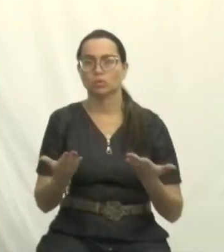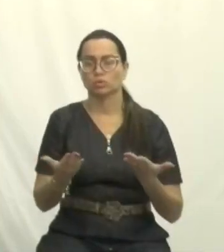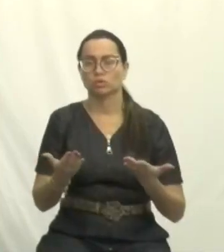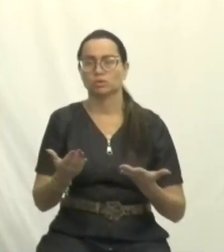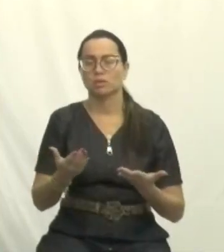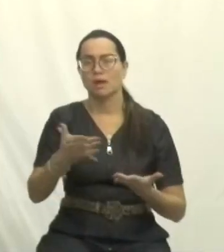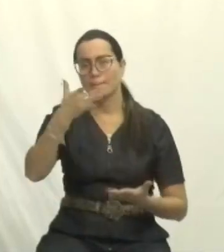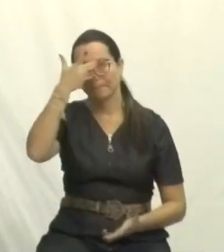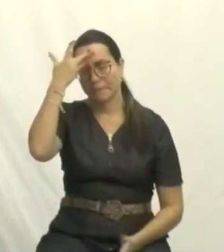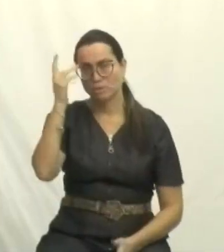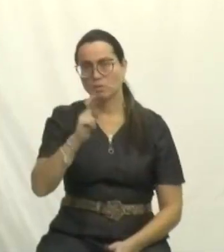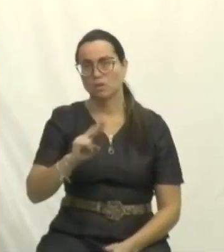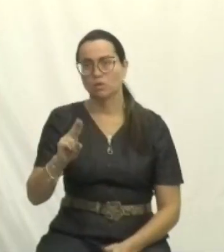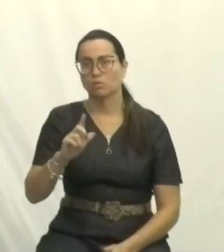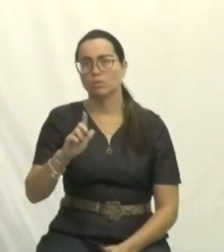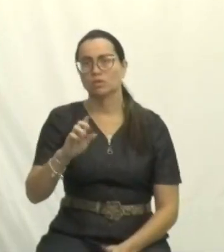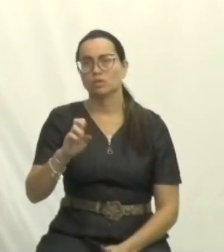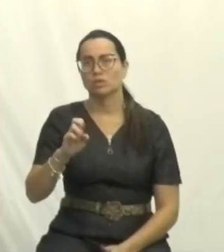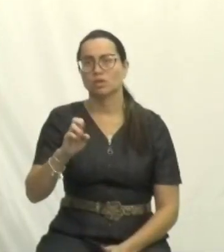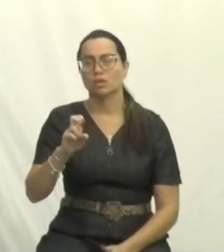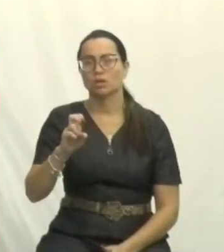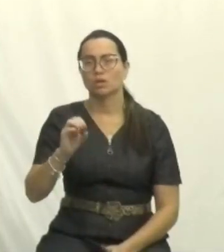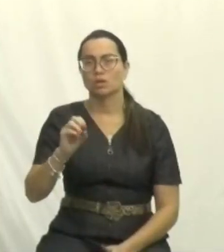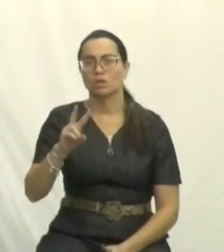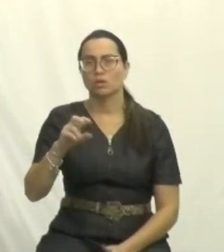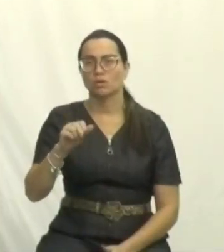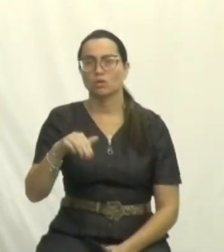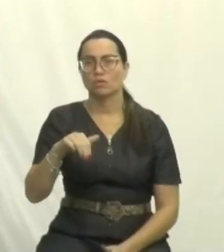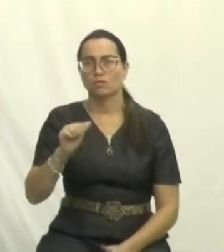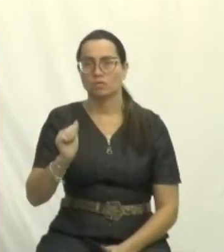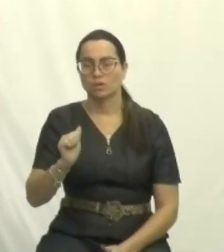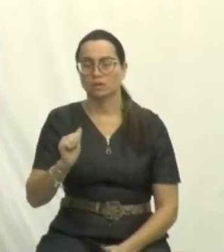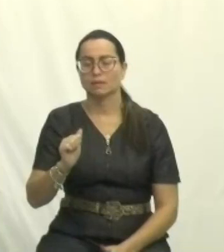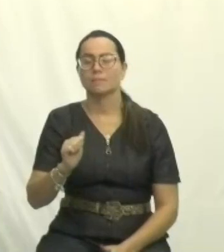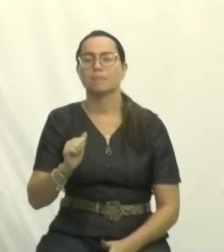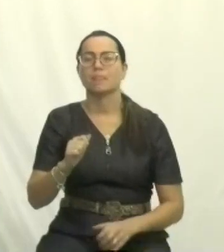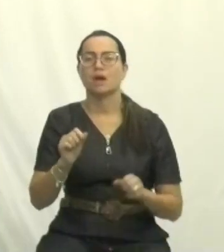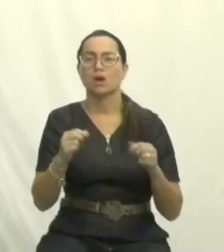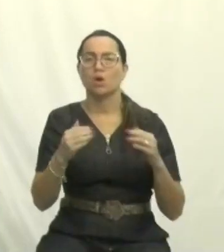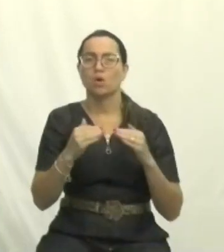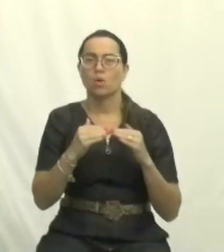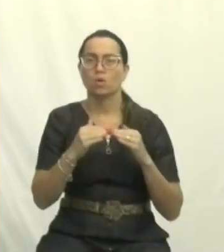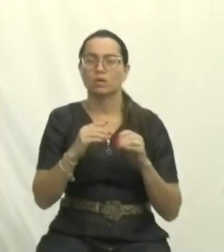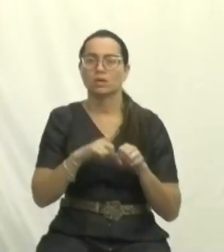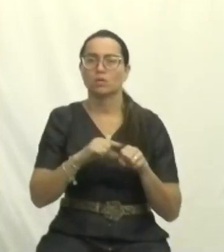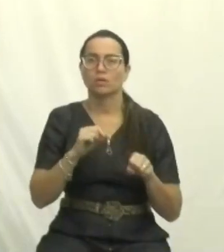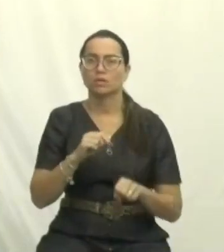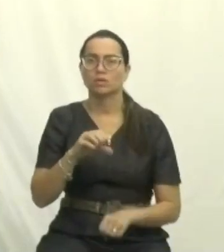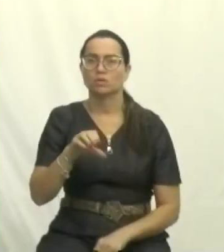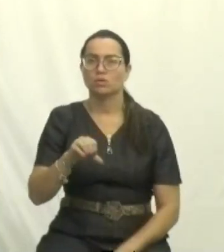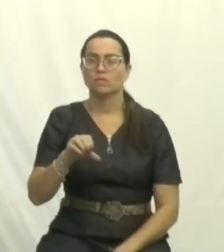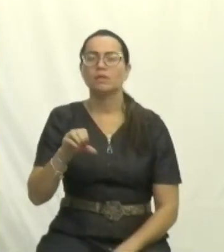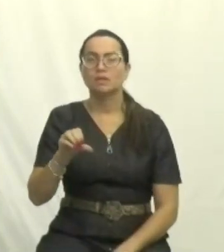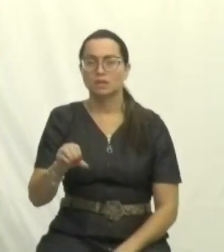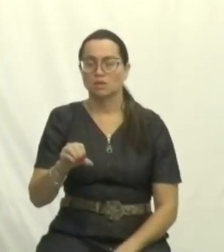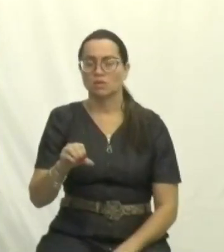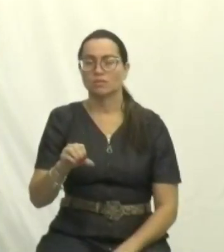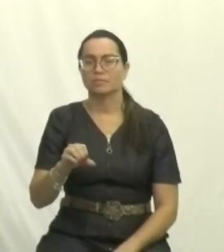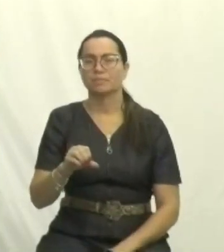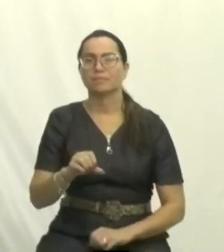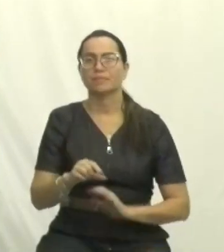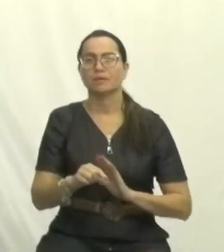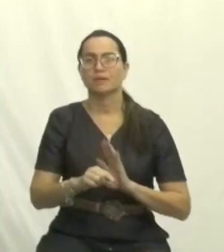dia 28 de fevereiro de 2023, conforme consta no artigo 99, parágrafo único, item D